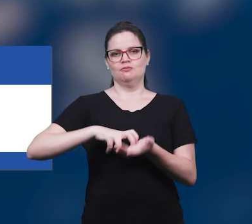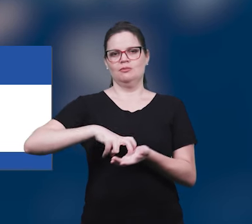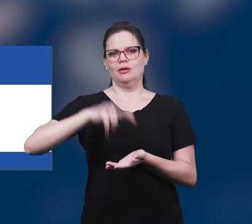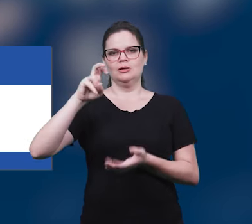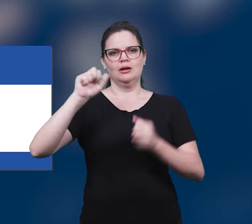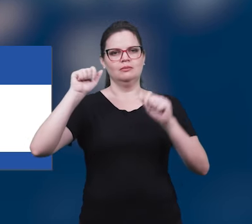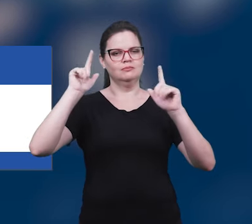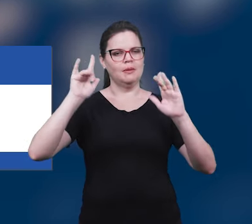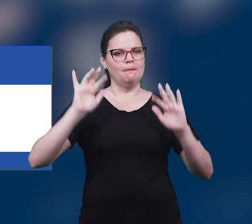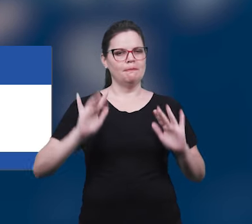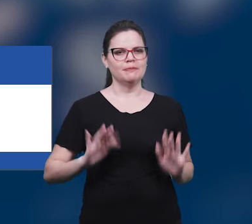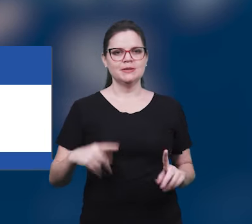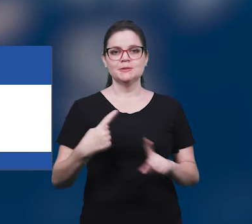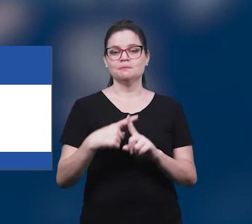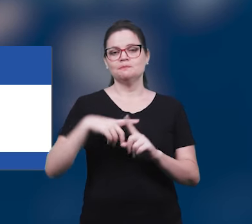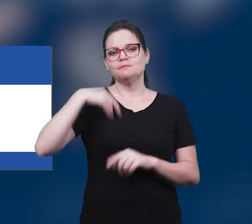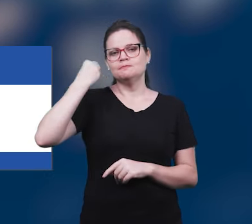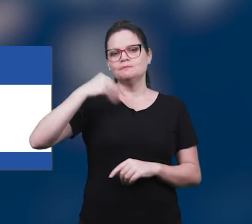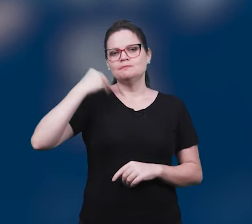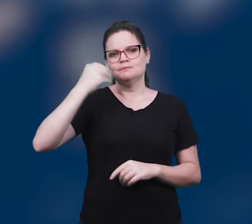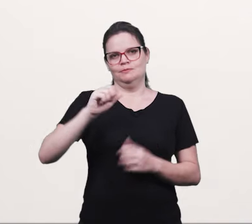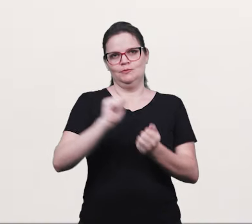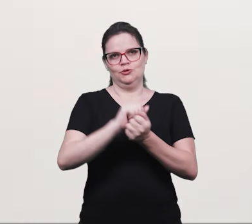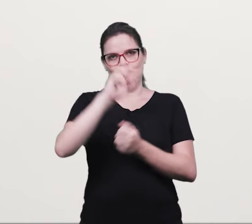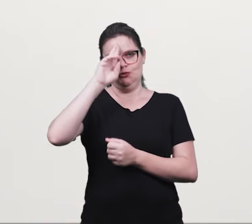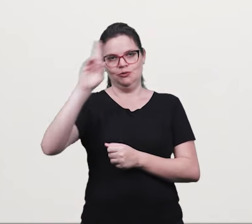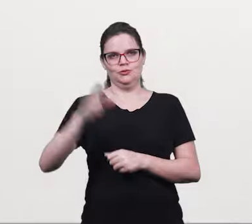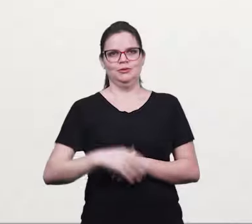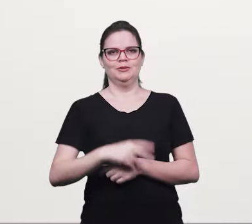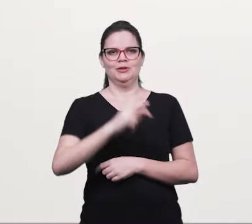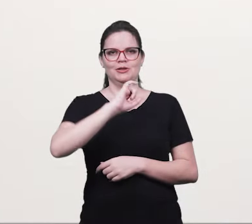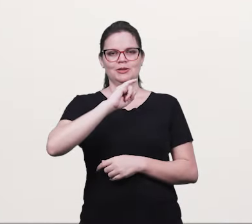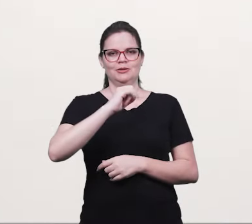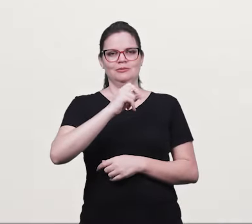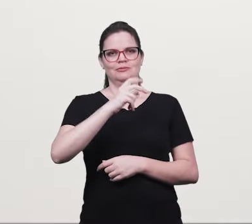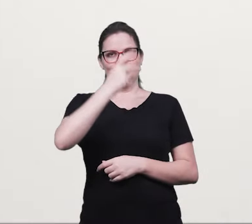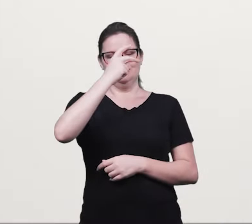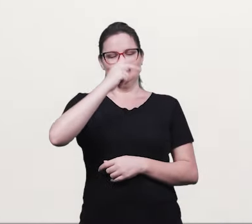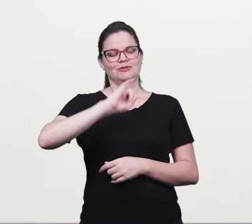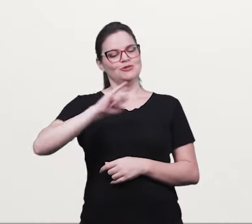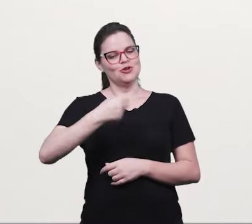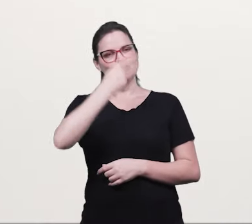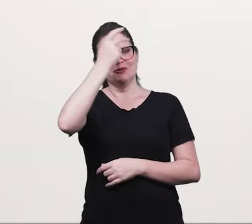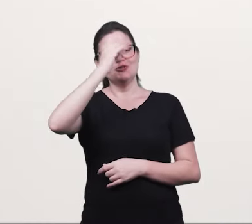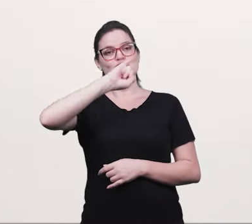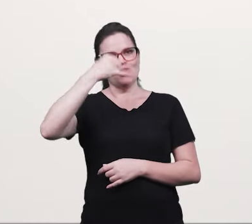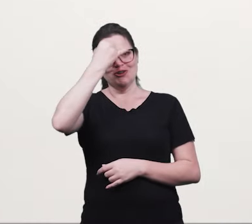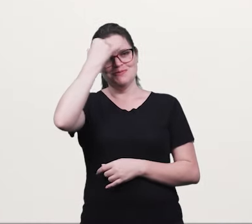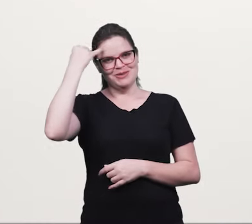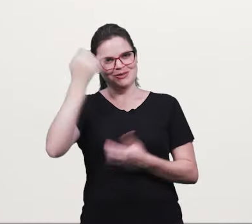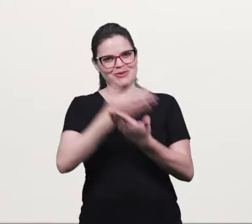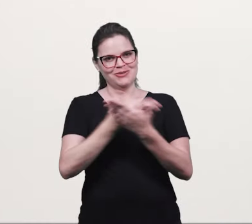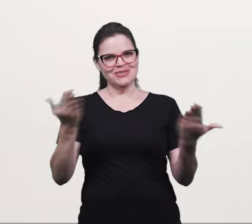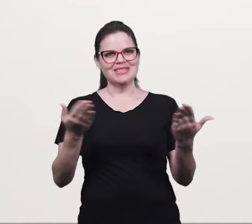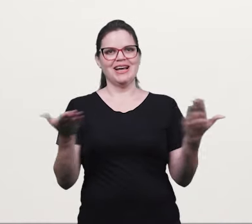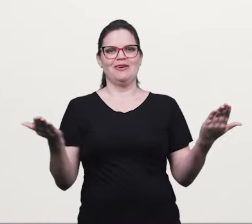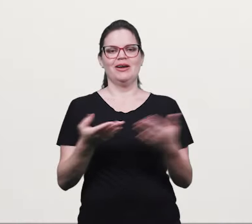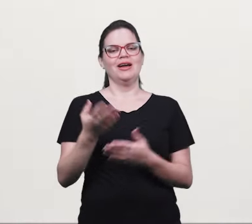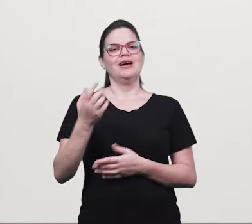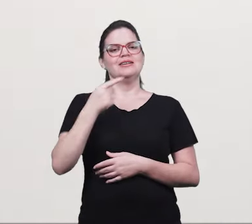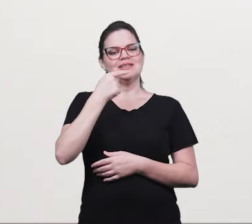de muito aprendizado de experiências com o Senhor irmão Jorge é com você voltamos semana que vem trazendo mais notícias da região do